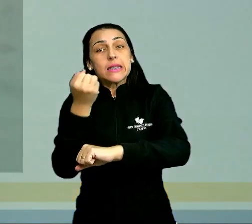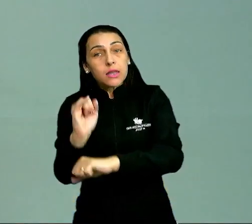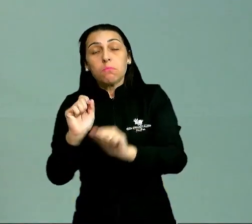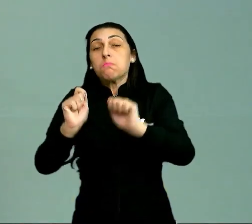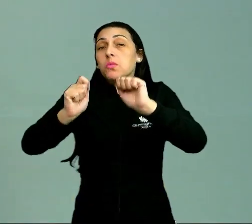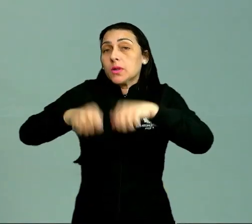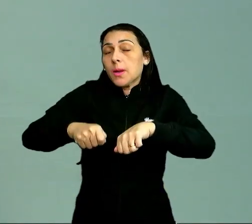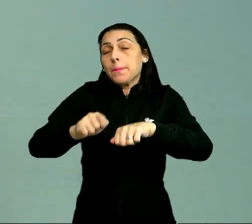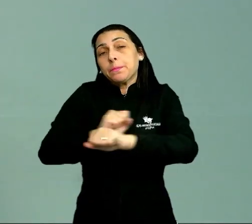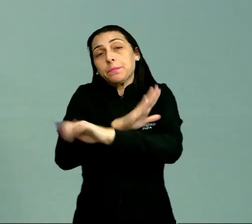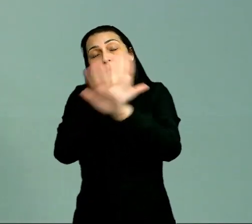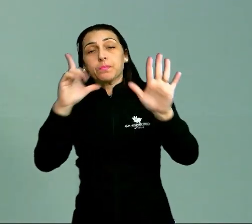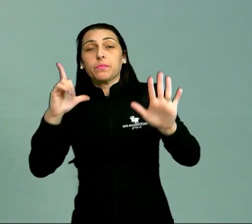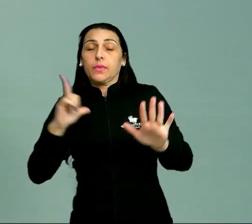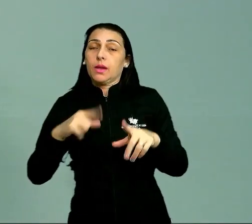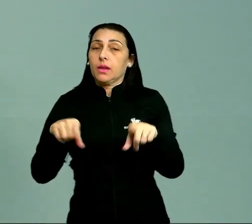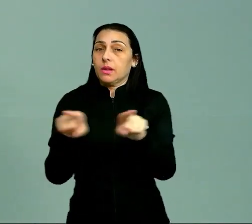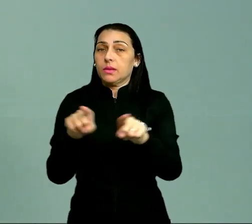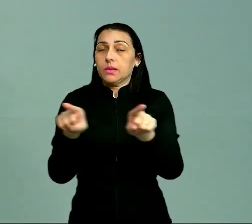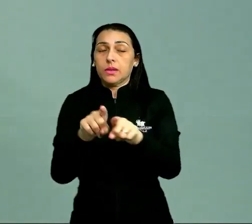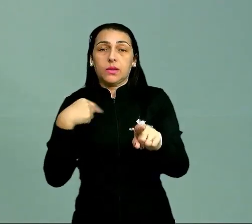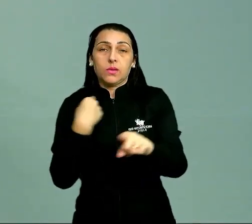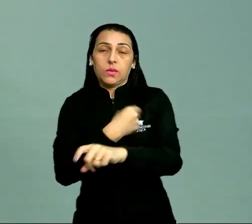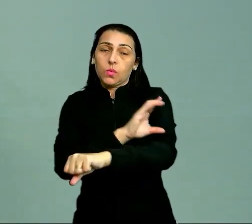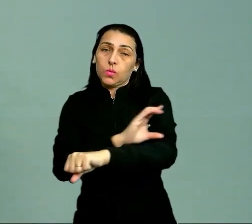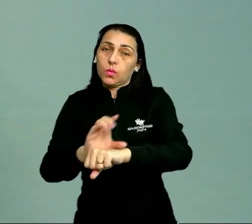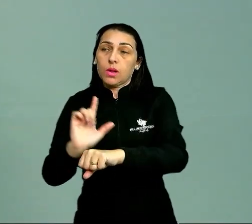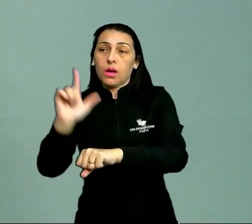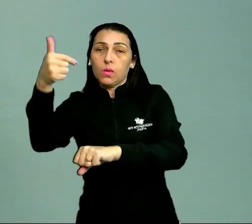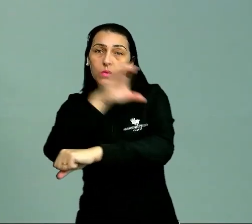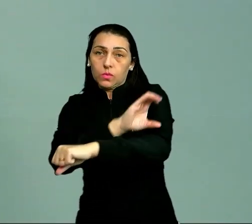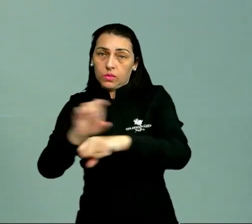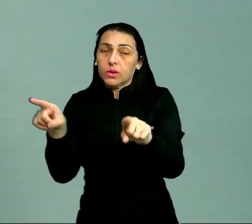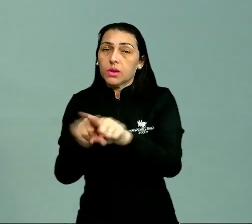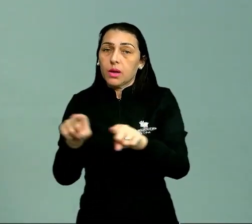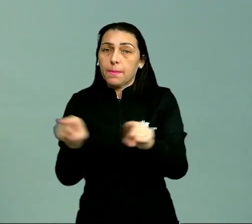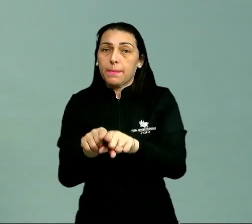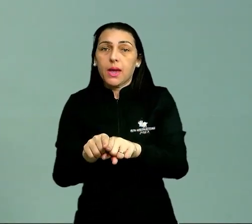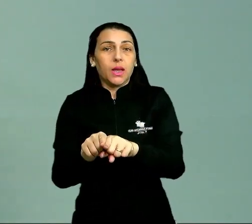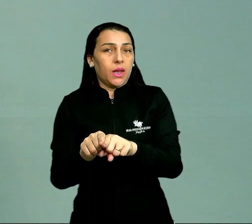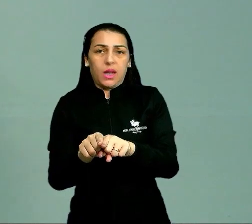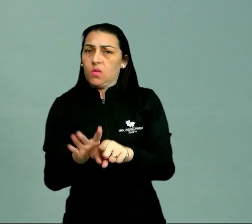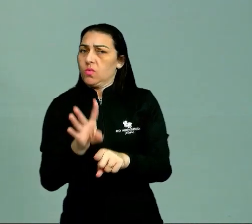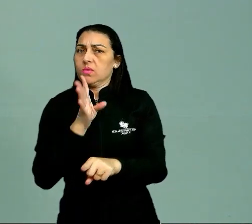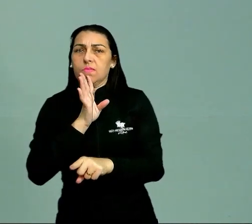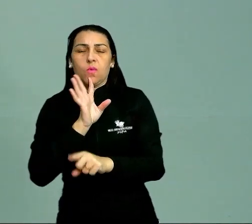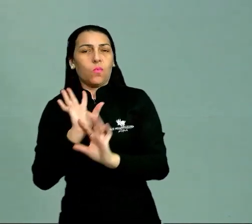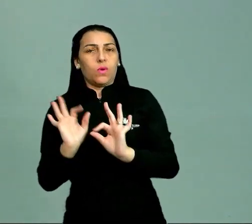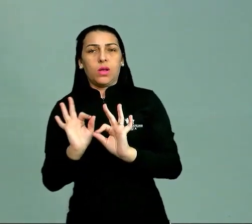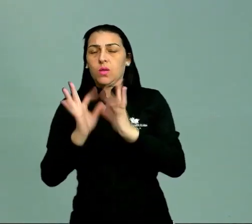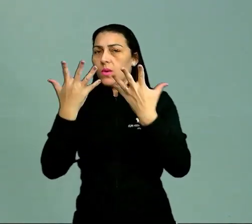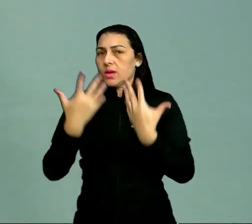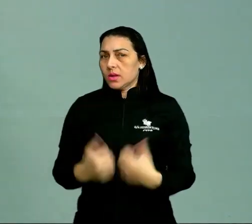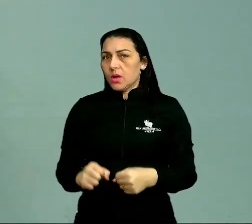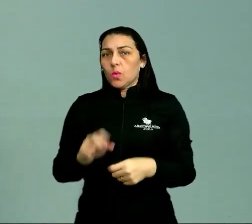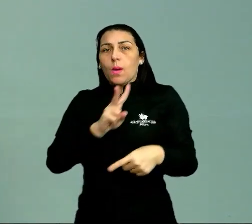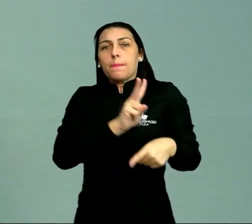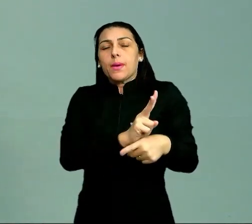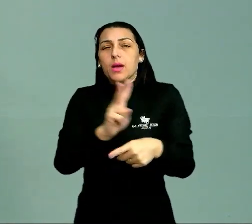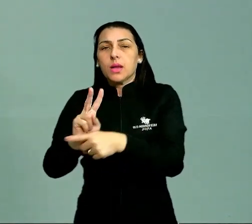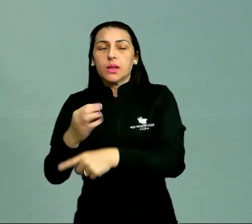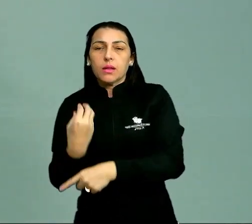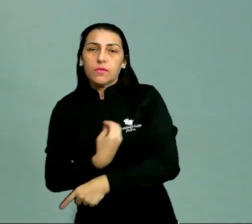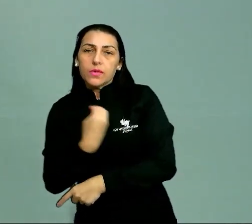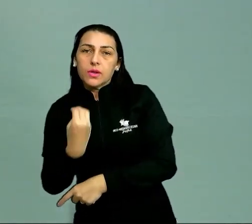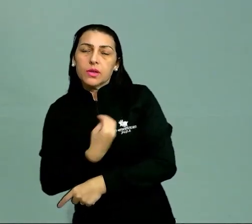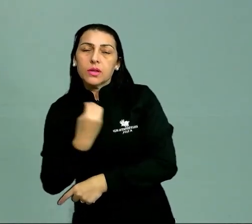claro que nós temos que denunciar, tanto na nossa cultura quanto na outra cultura, aquilo que não é conveniente com a preservação da